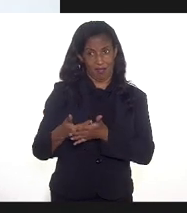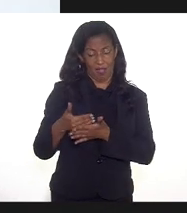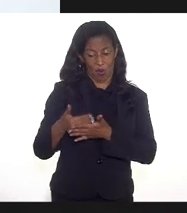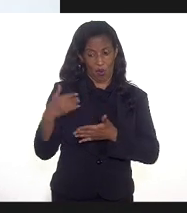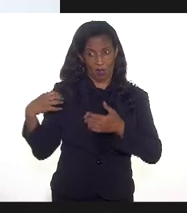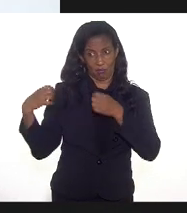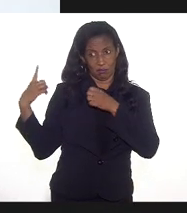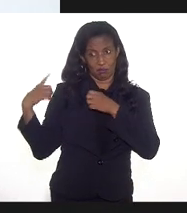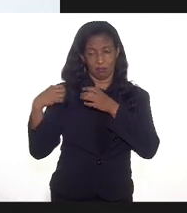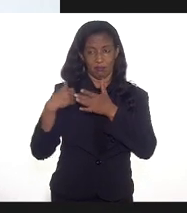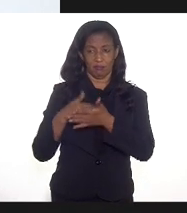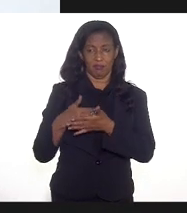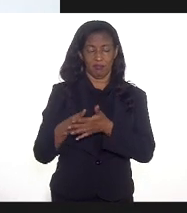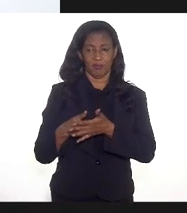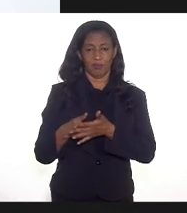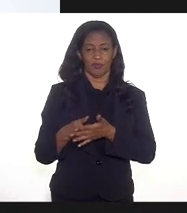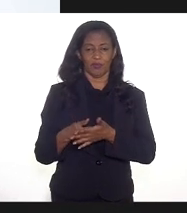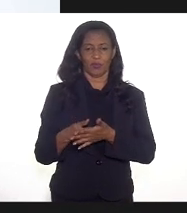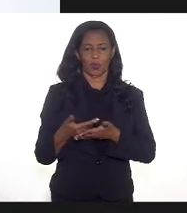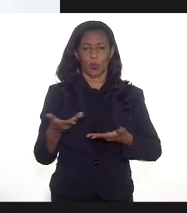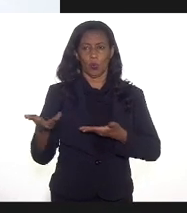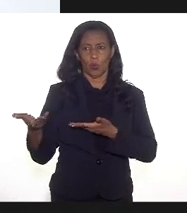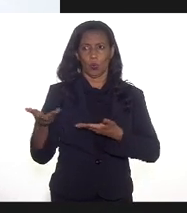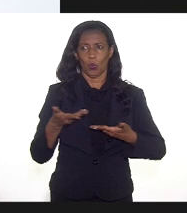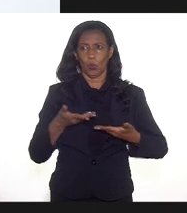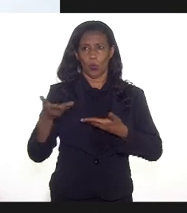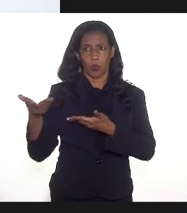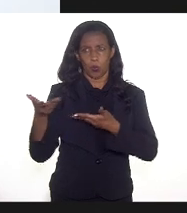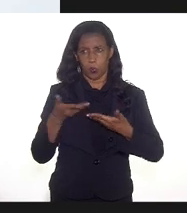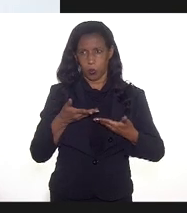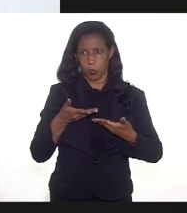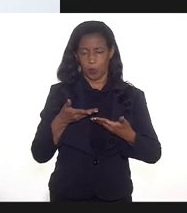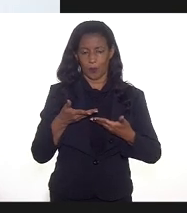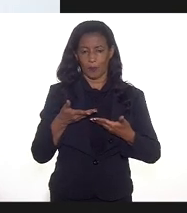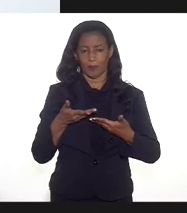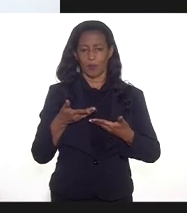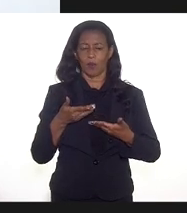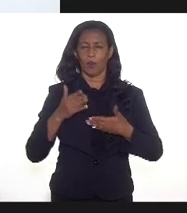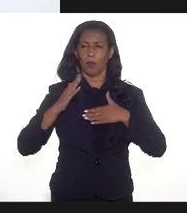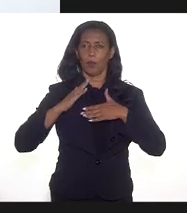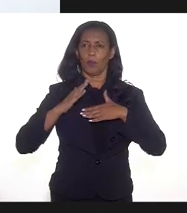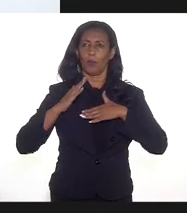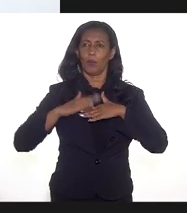com intimações para apresentação de recurso ou termo de opção